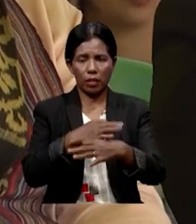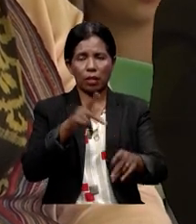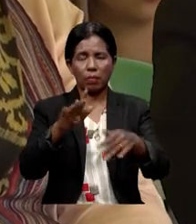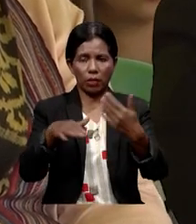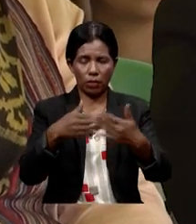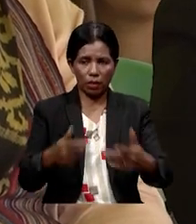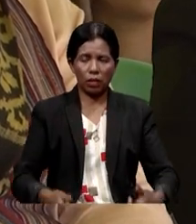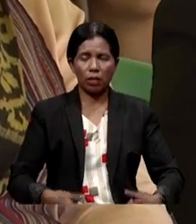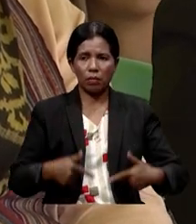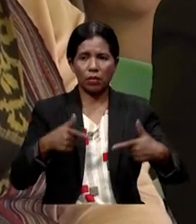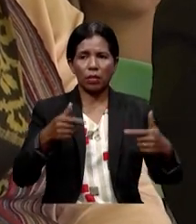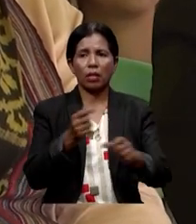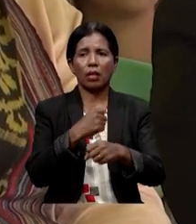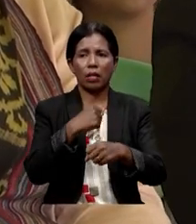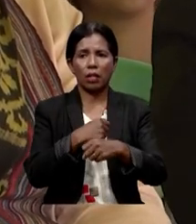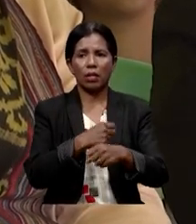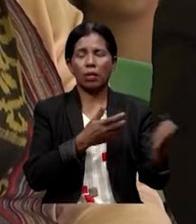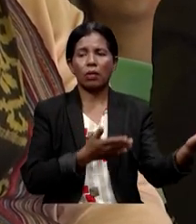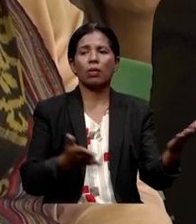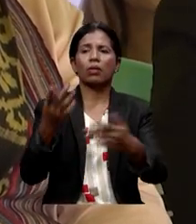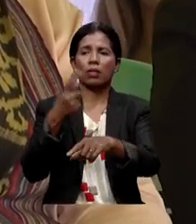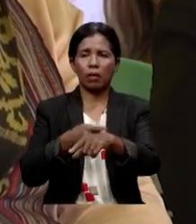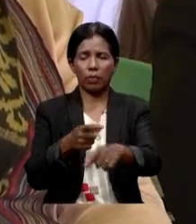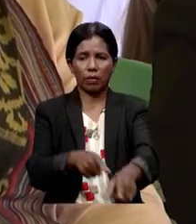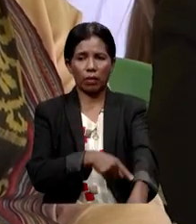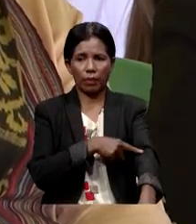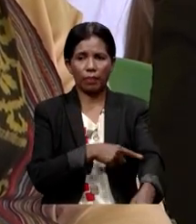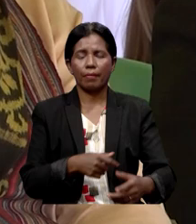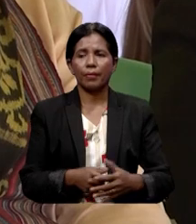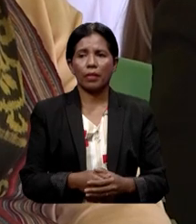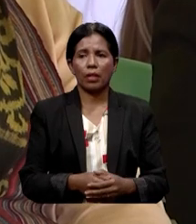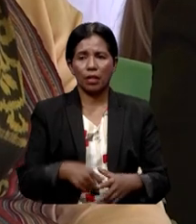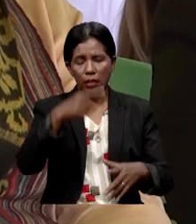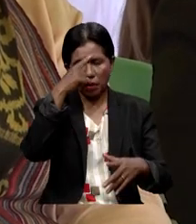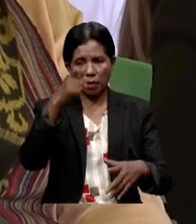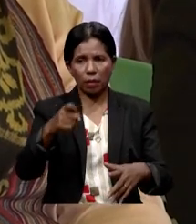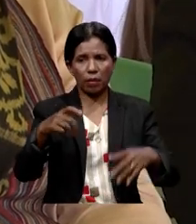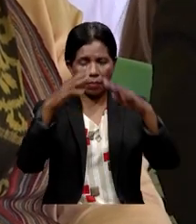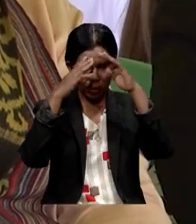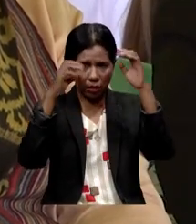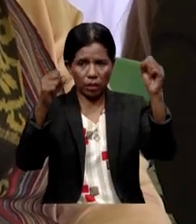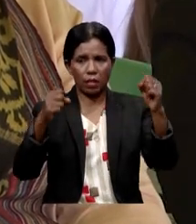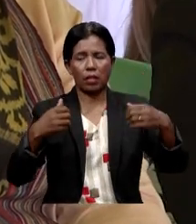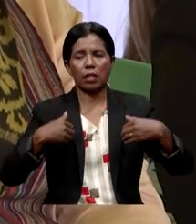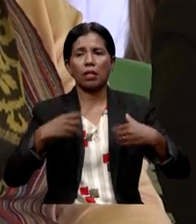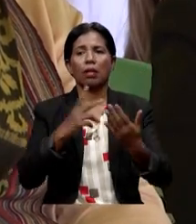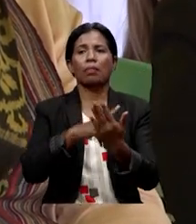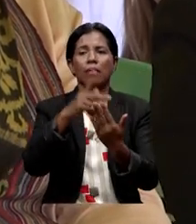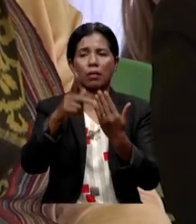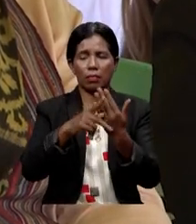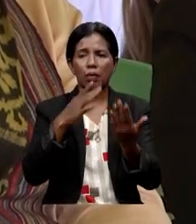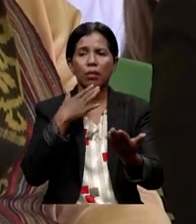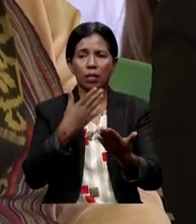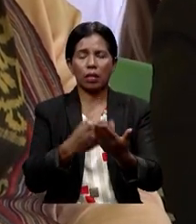se ralo de rão, mas vê se dor e tempo. E também é uma presidência da República e a programa a dia aqui,